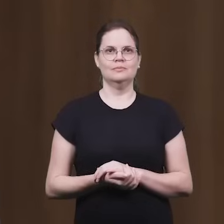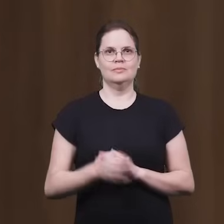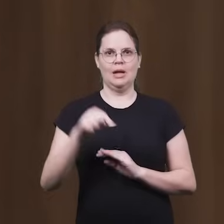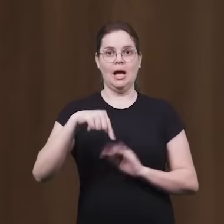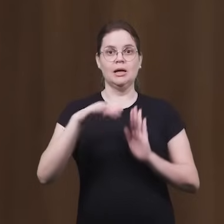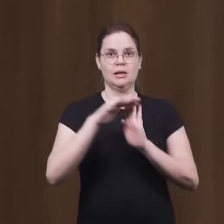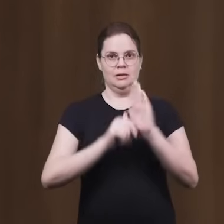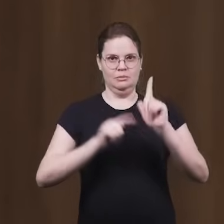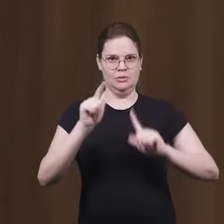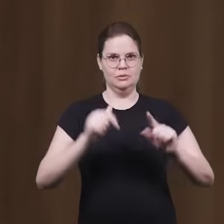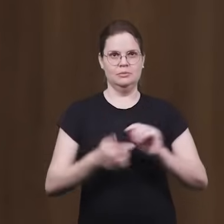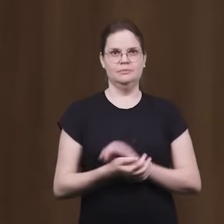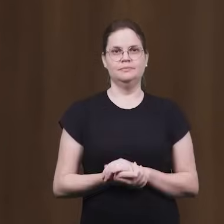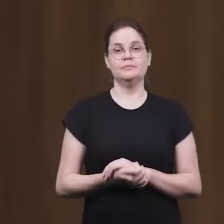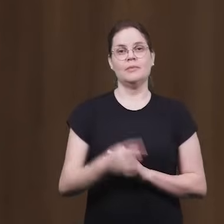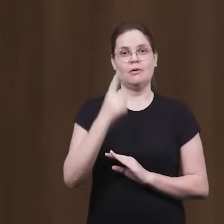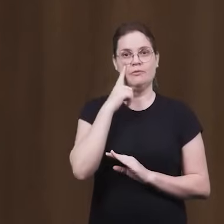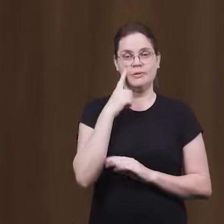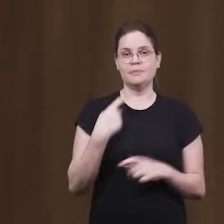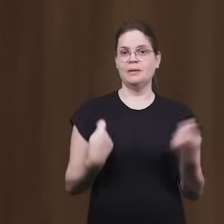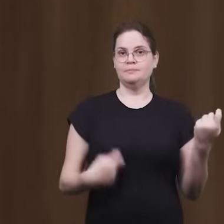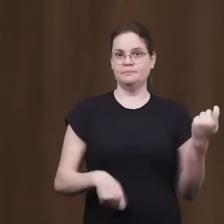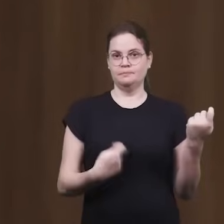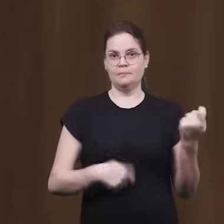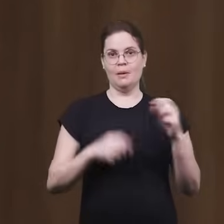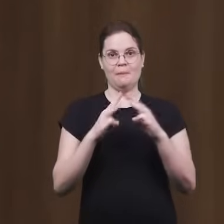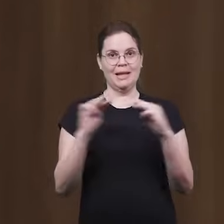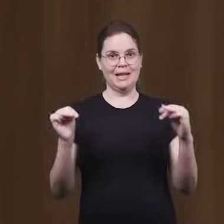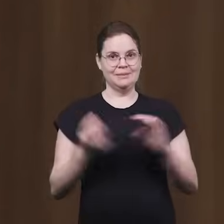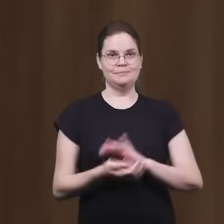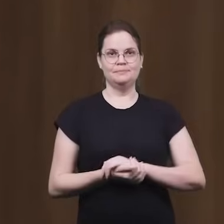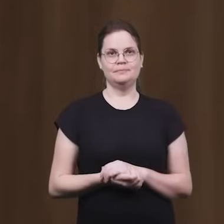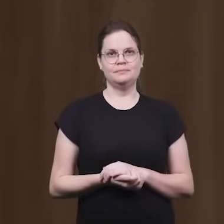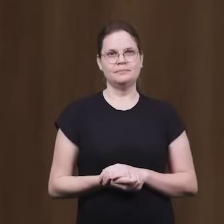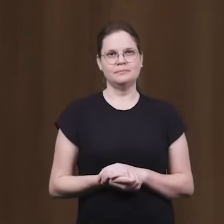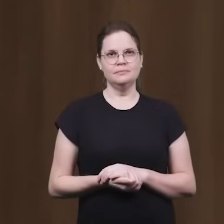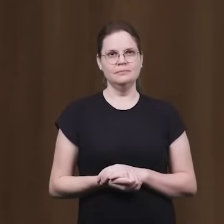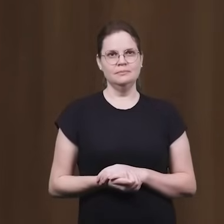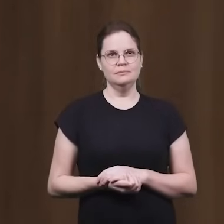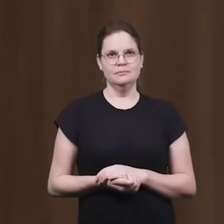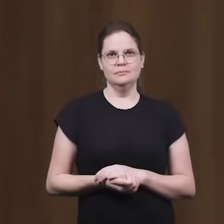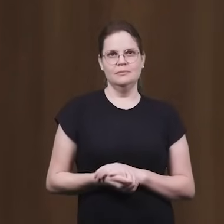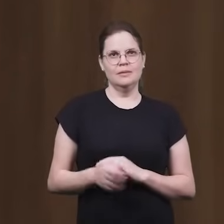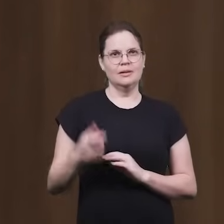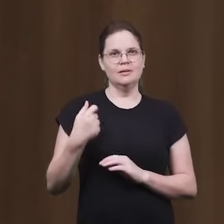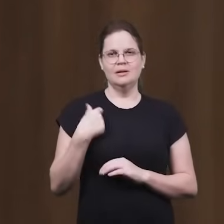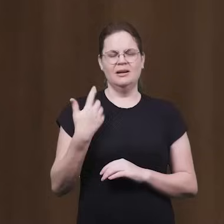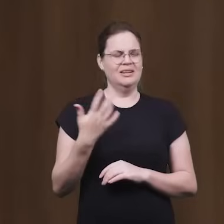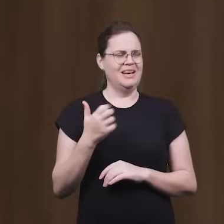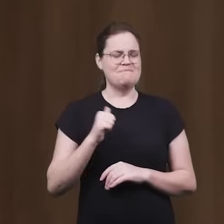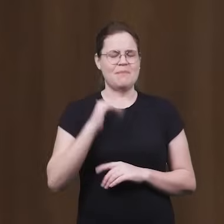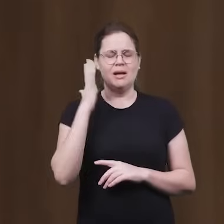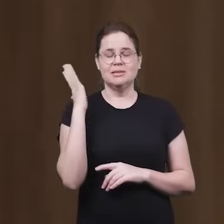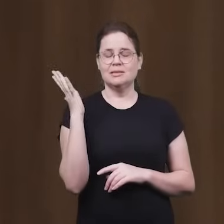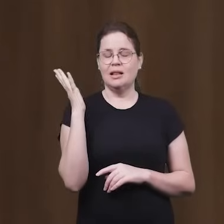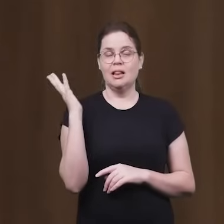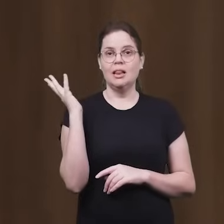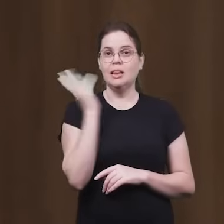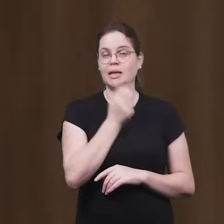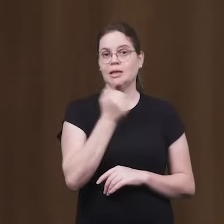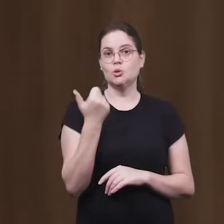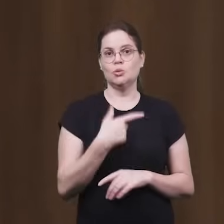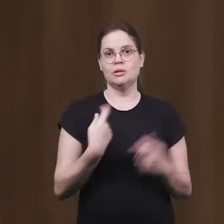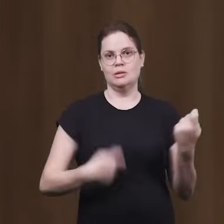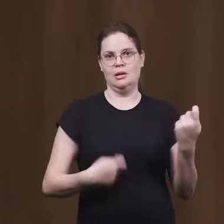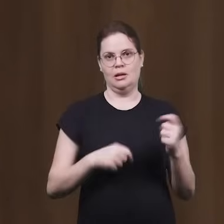nossa programação. Serenata Manaim. Talvez não tenha coisa mais linda do que o